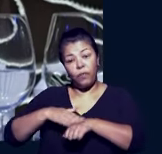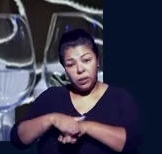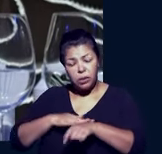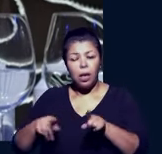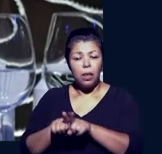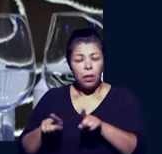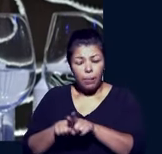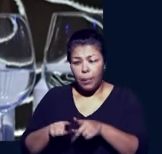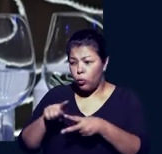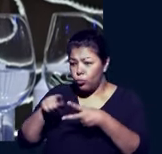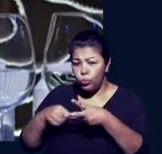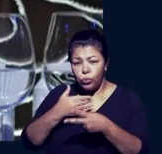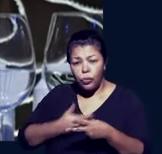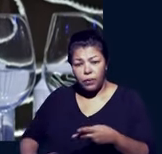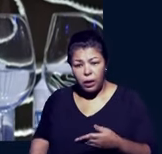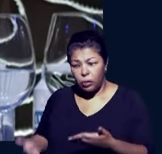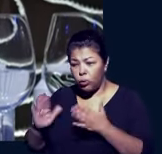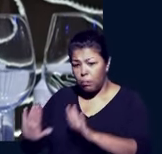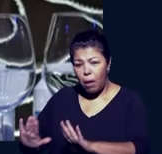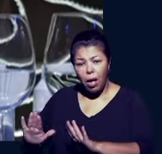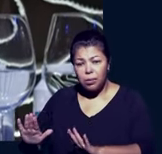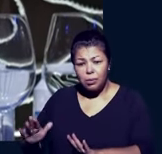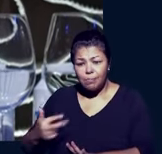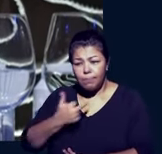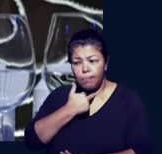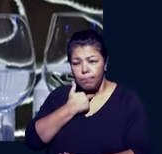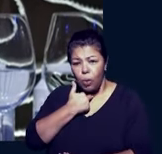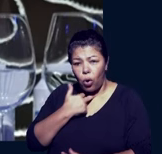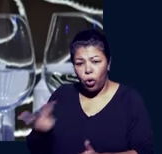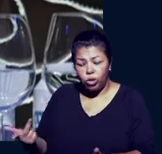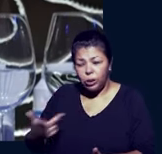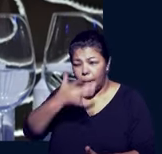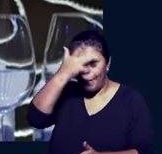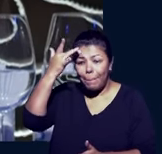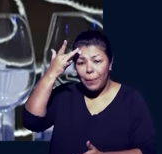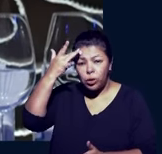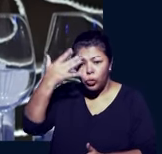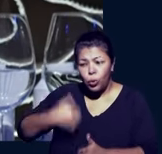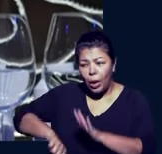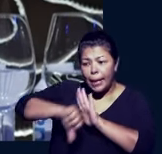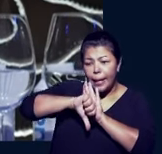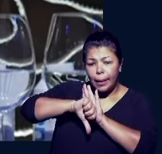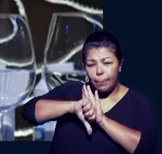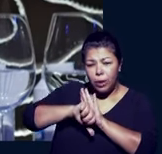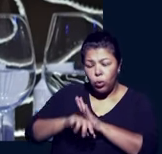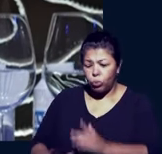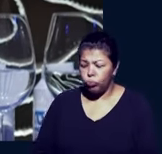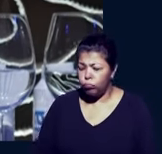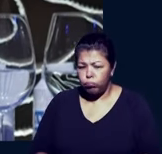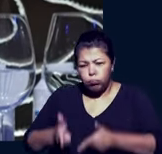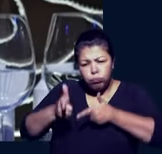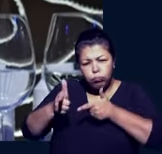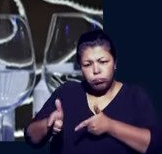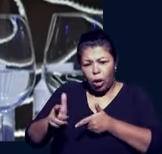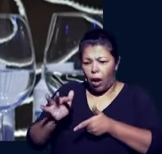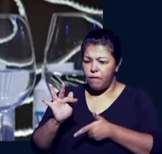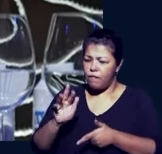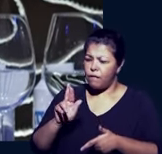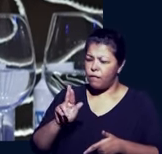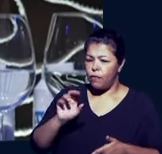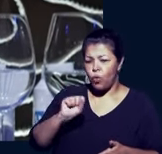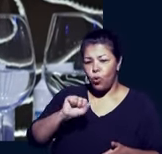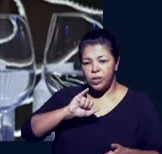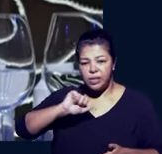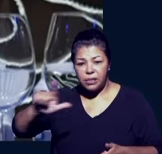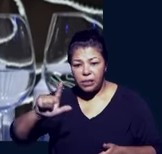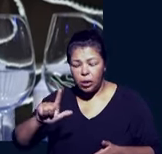Pacheco não dá para um criminoso portando um fuzil 2 anos e 3 meses depois tá tá em casa